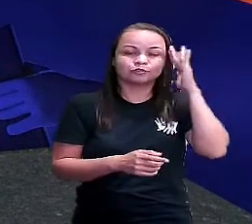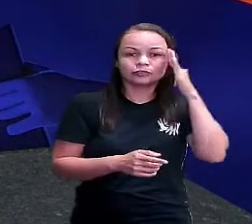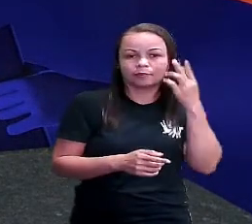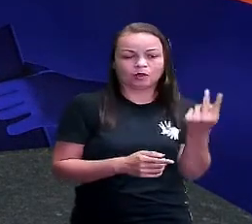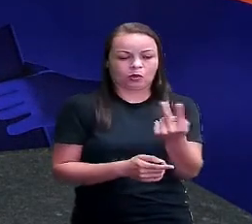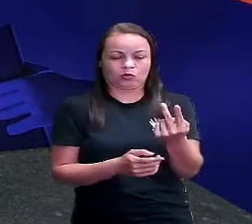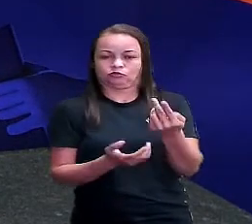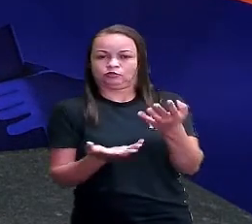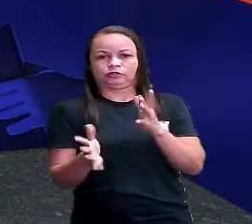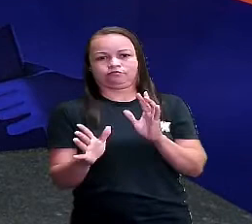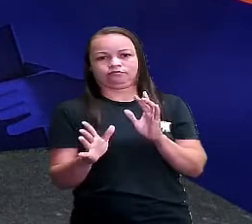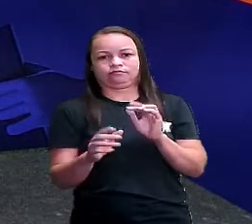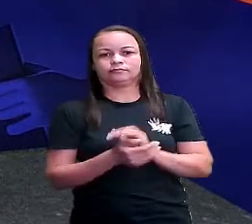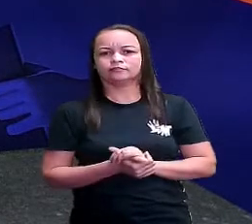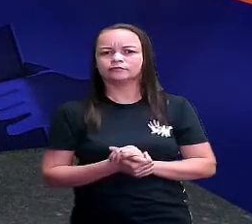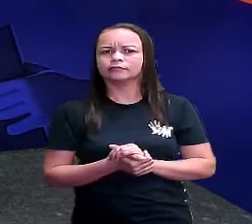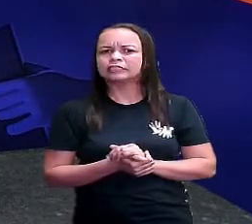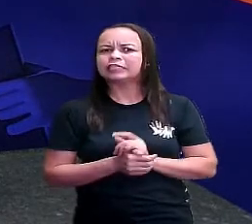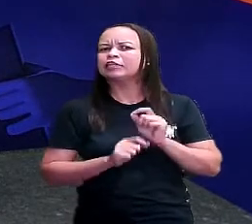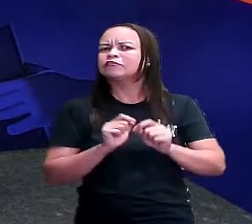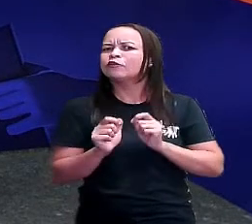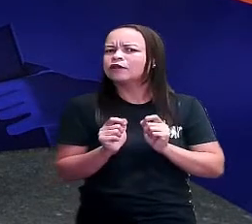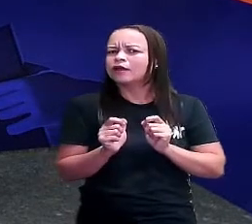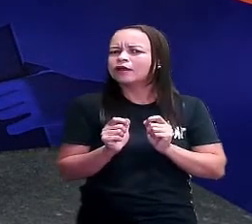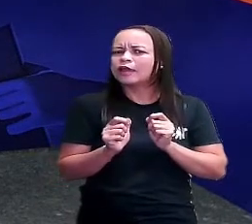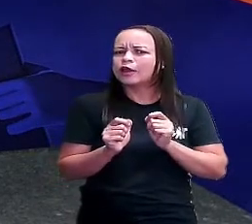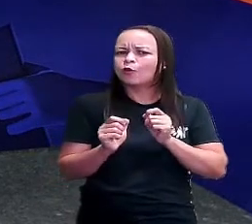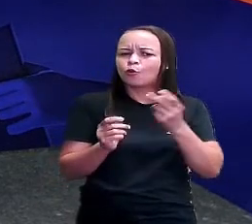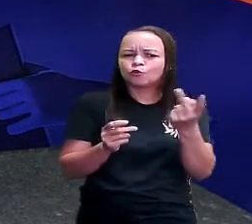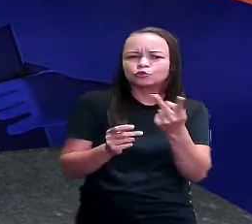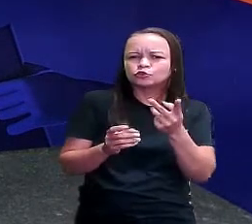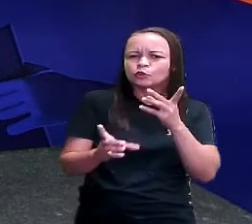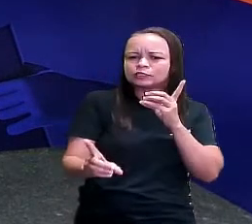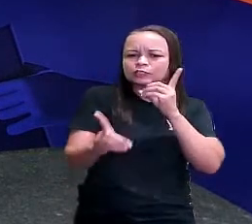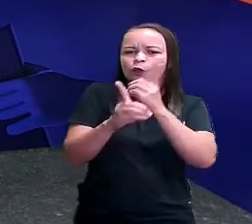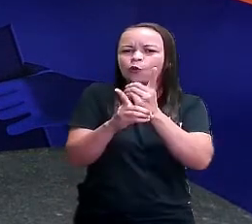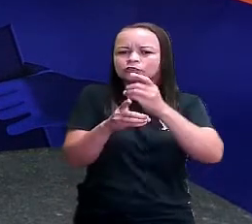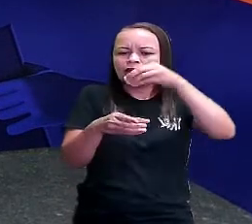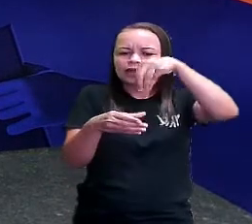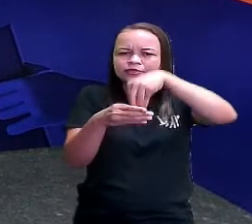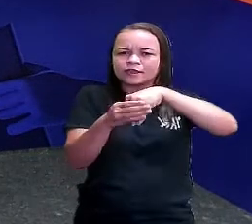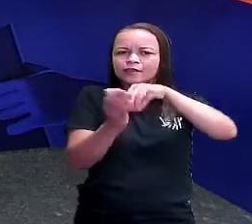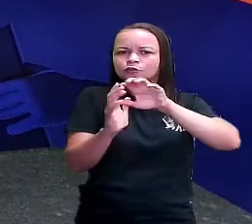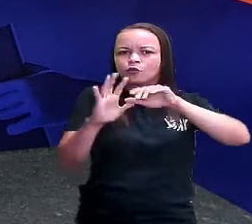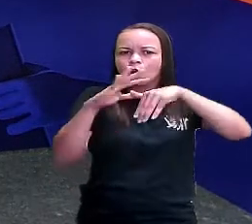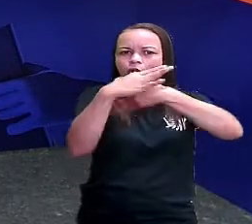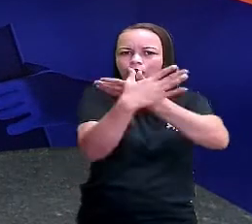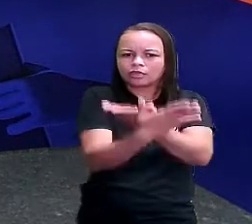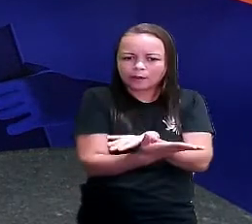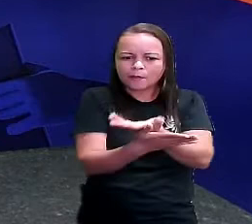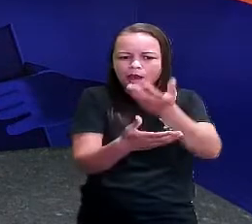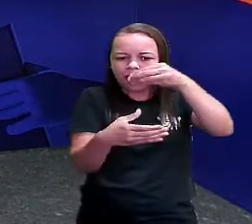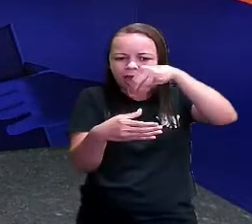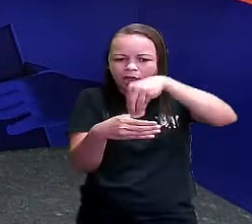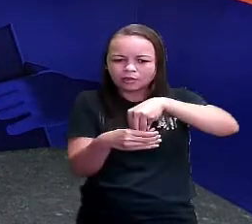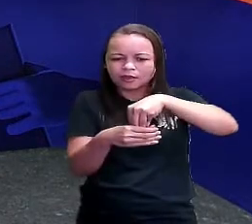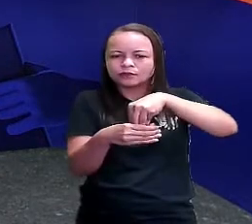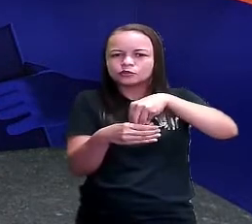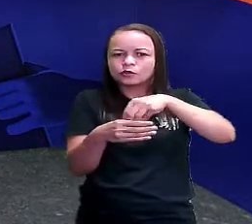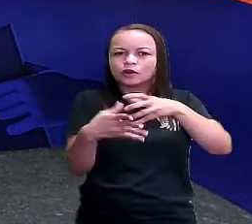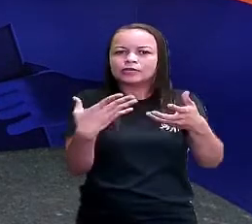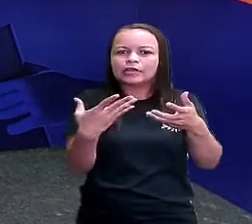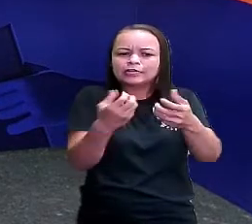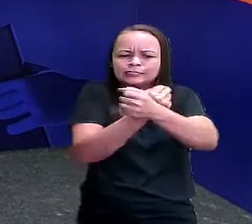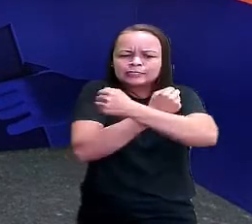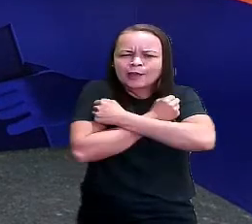E adivinha só, eles se encontraram dentro do estômago da baleia. Eles se abraçaram.